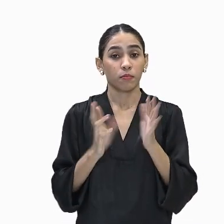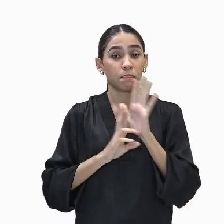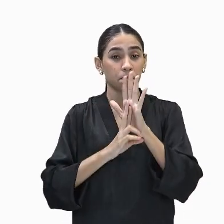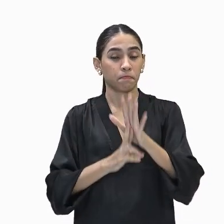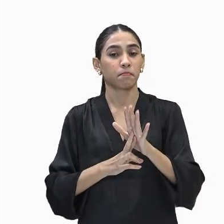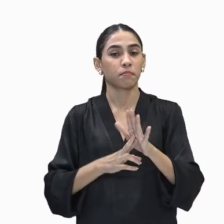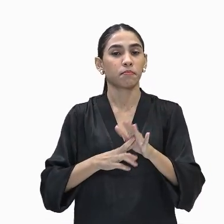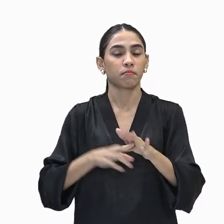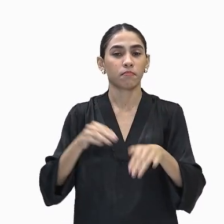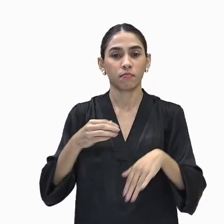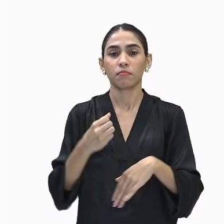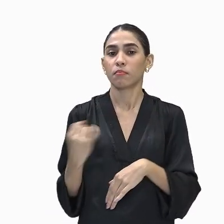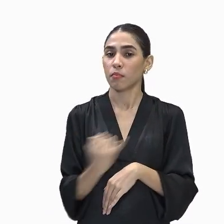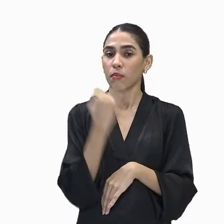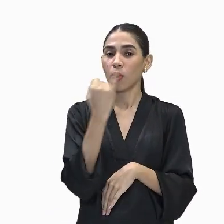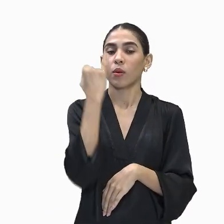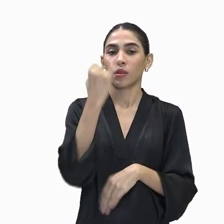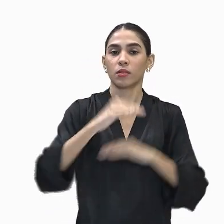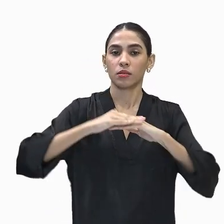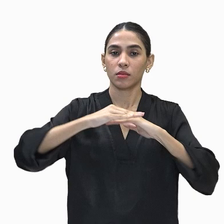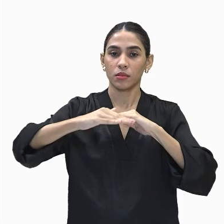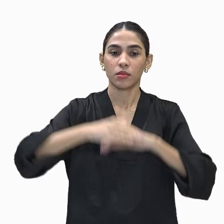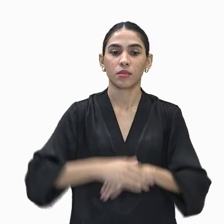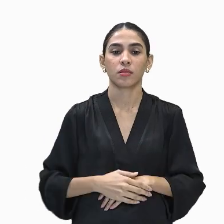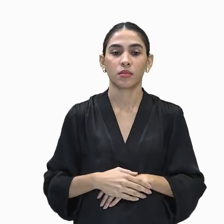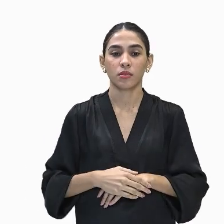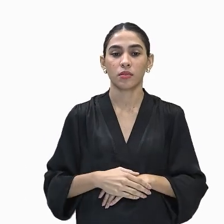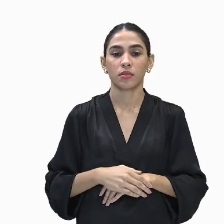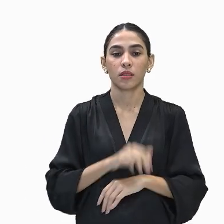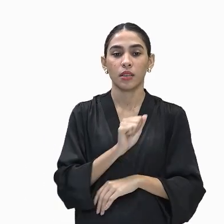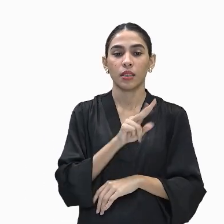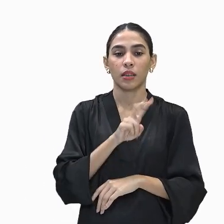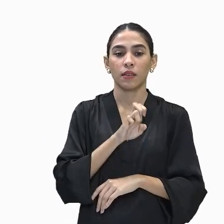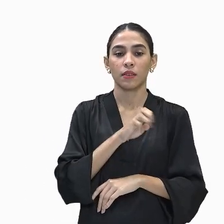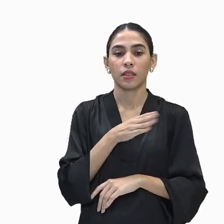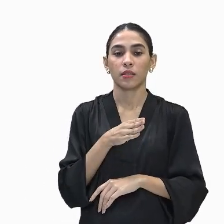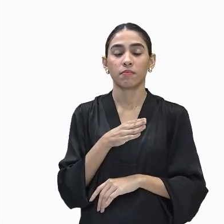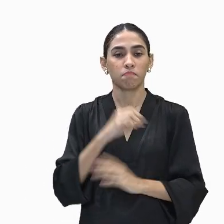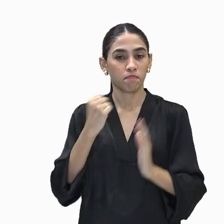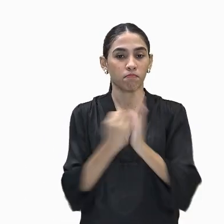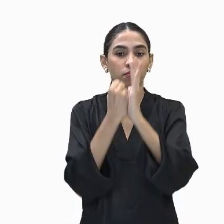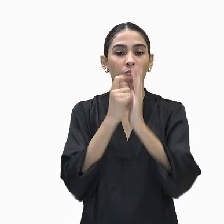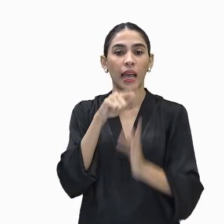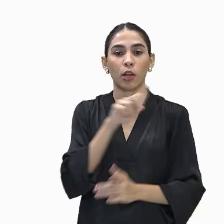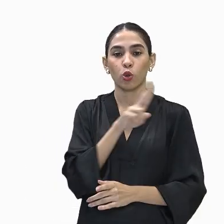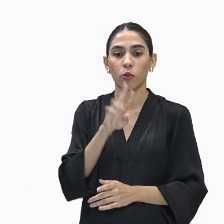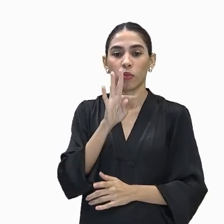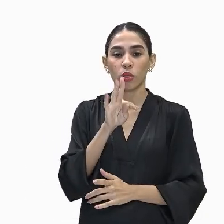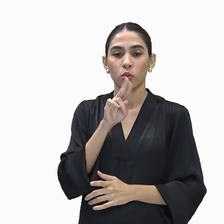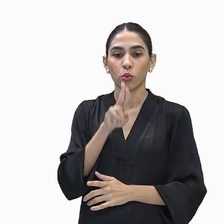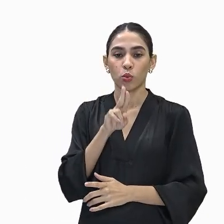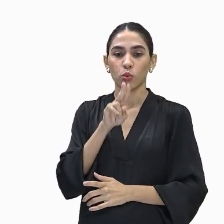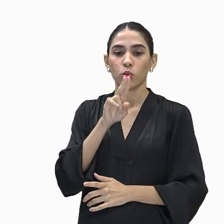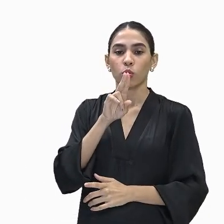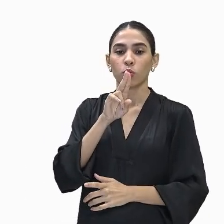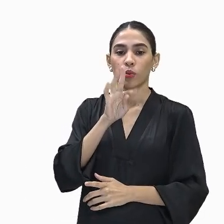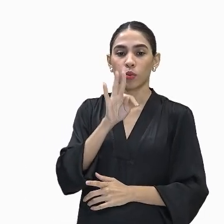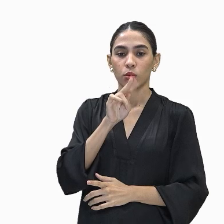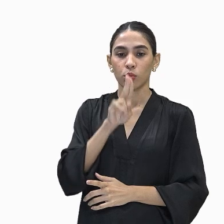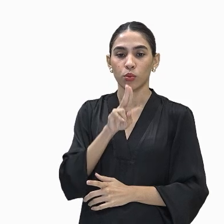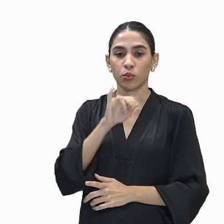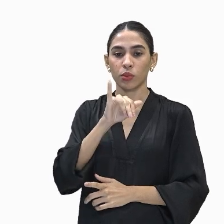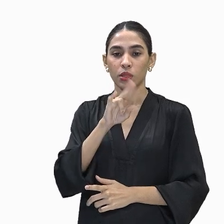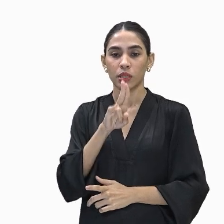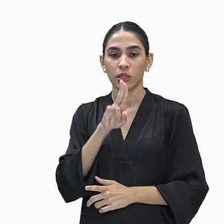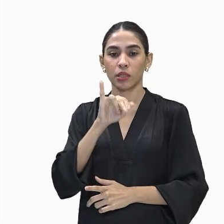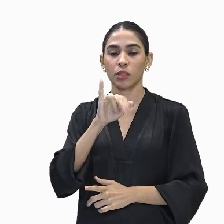bem importante do Pantanal, ela é chamada de tuiuiu, né? Inclusive tem uma lei de